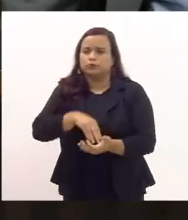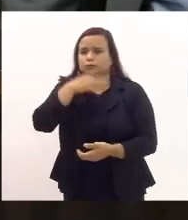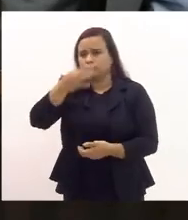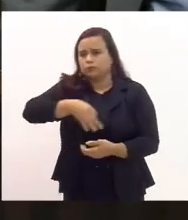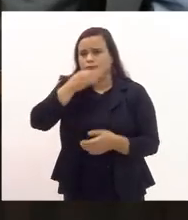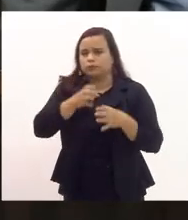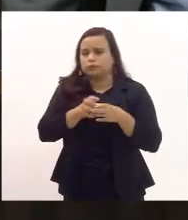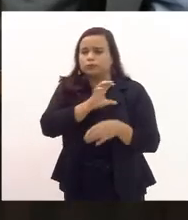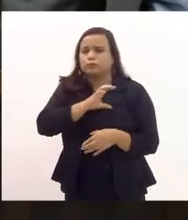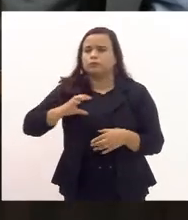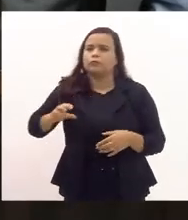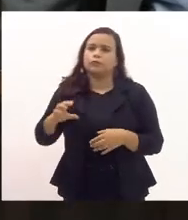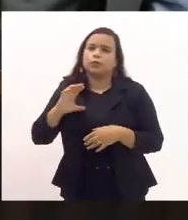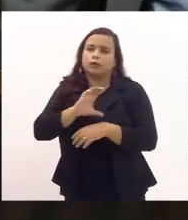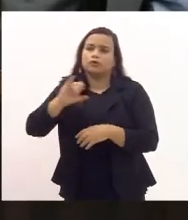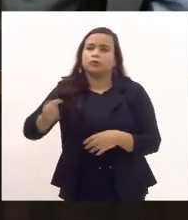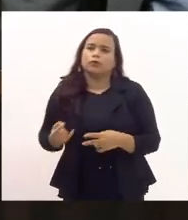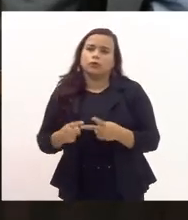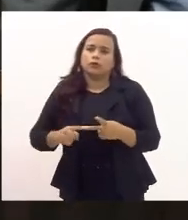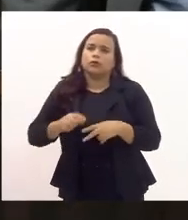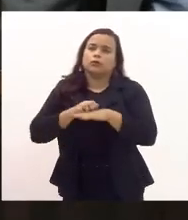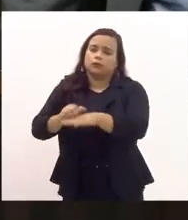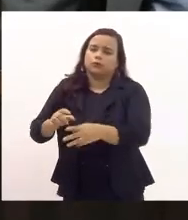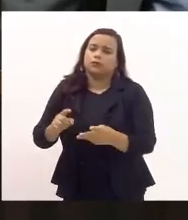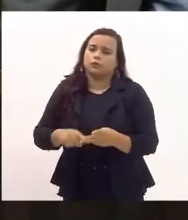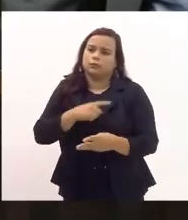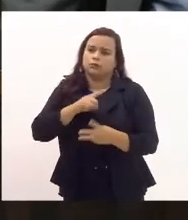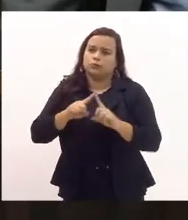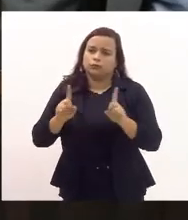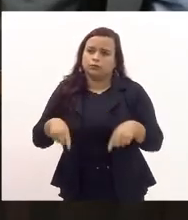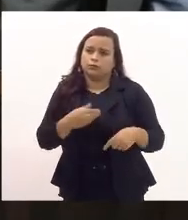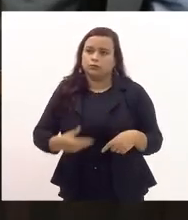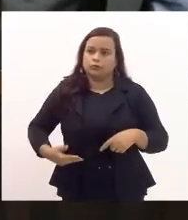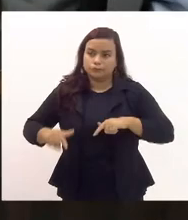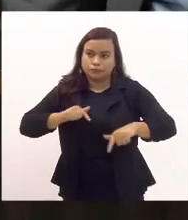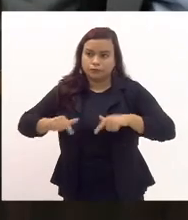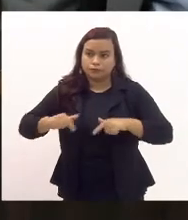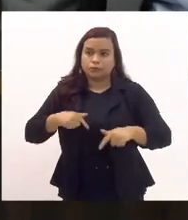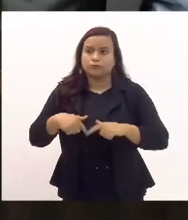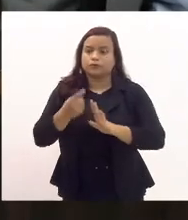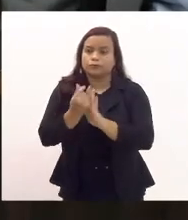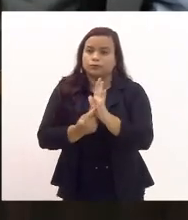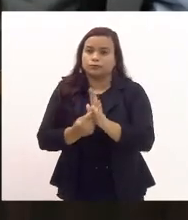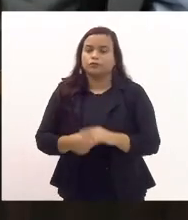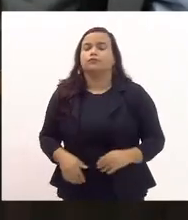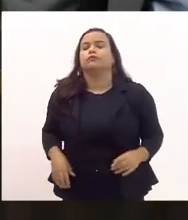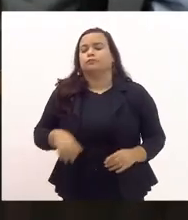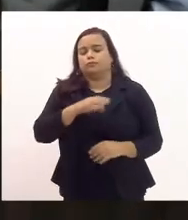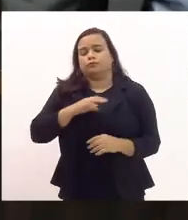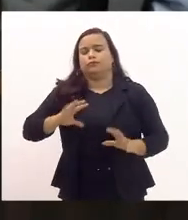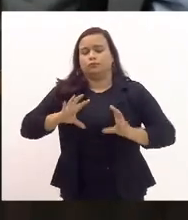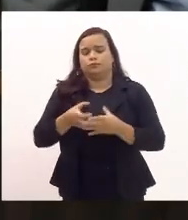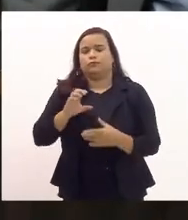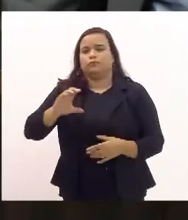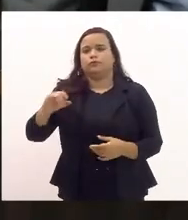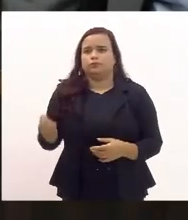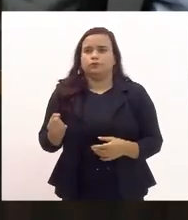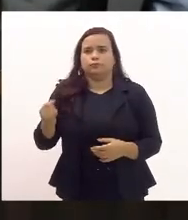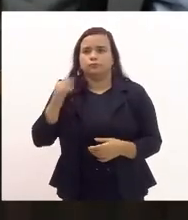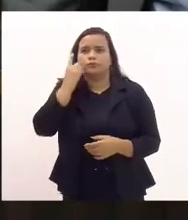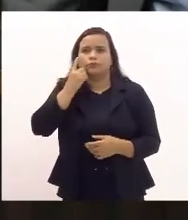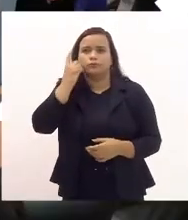condição Justiça transporte servidor público e orçamento da comissão de posição Justiça Deputado Márcio